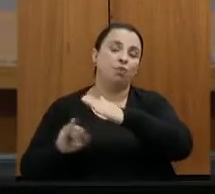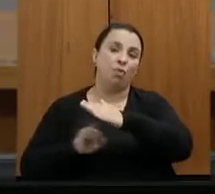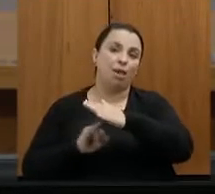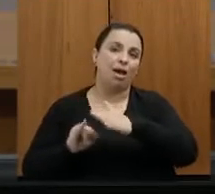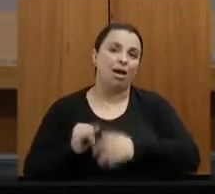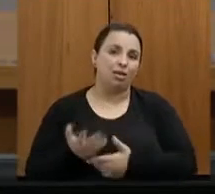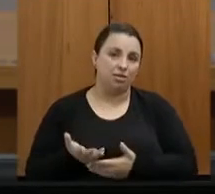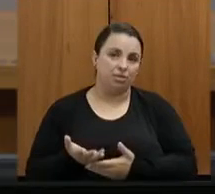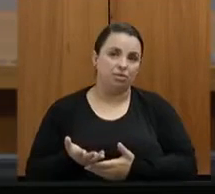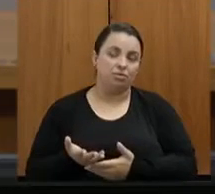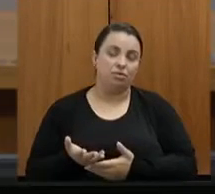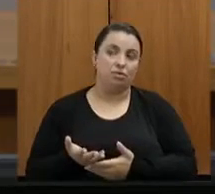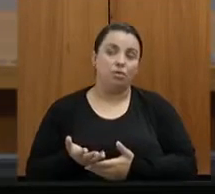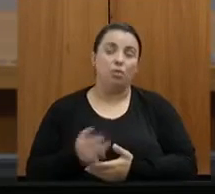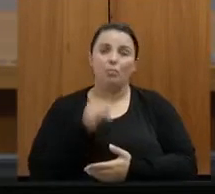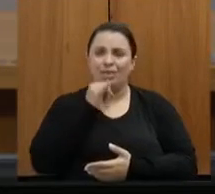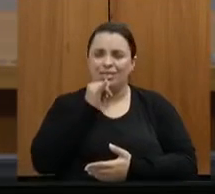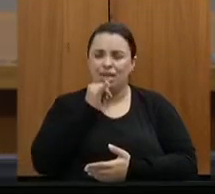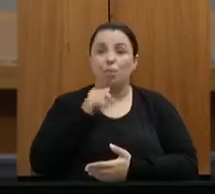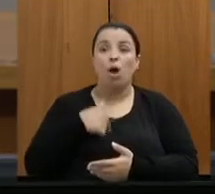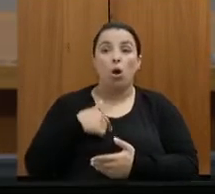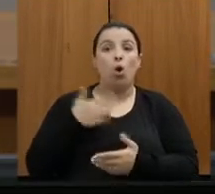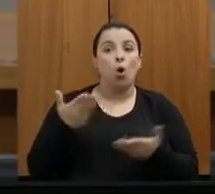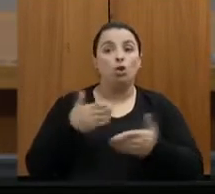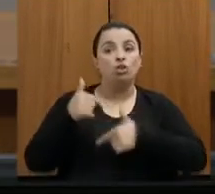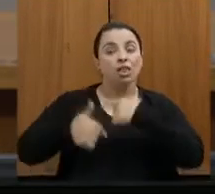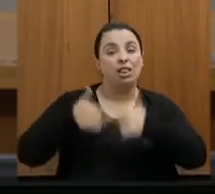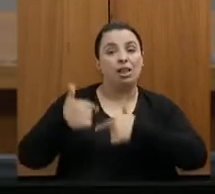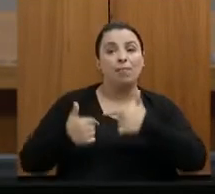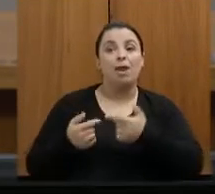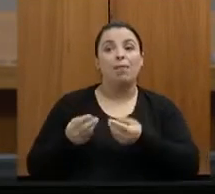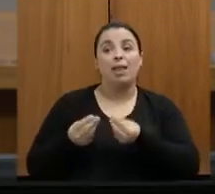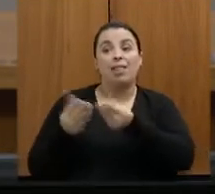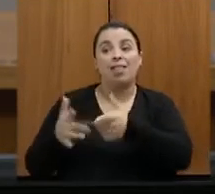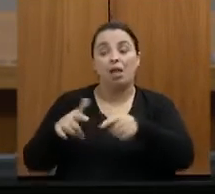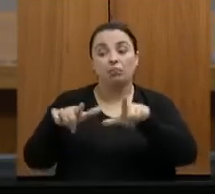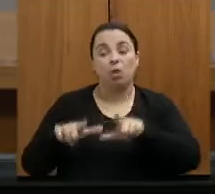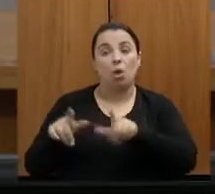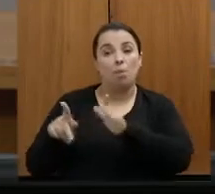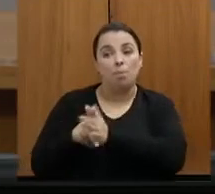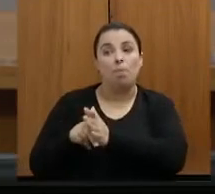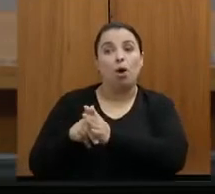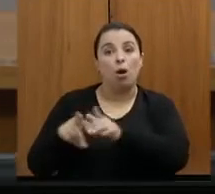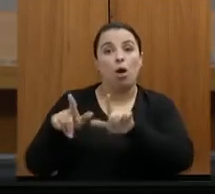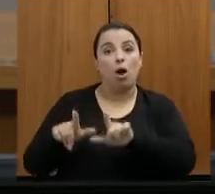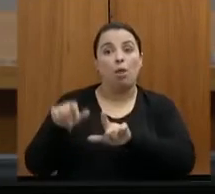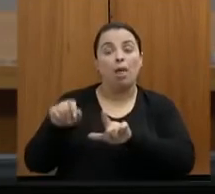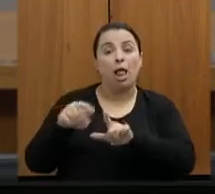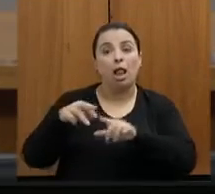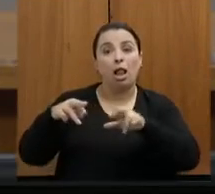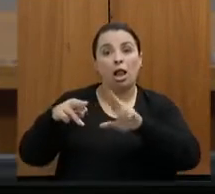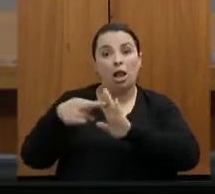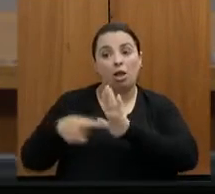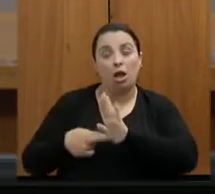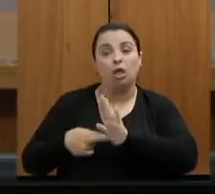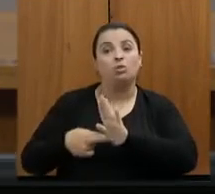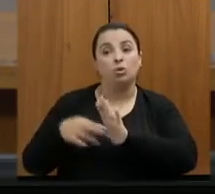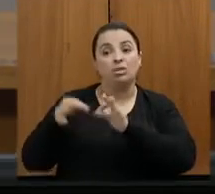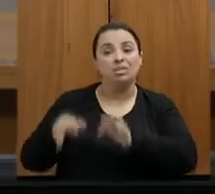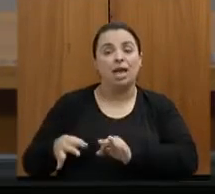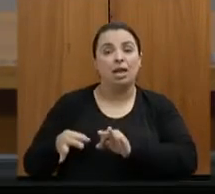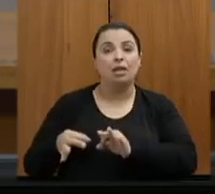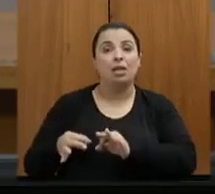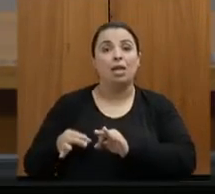por outro lado, a irregularidade continua acontecendo. Então, a gente não pode tapar o sol com a peneira, gente tem que tampar o